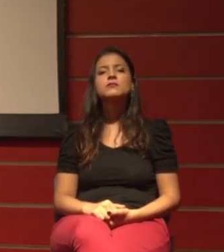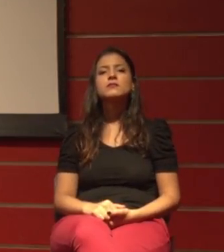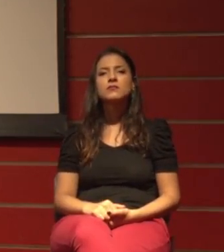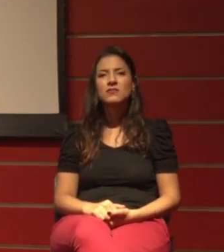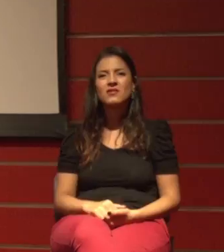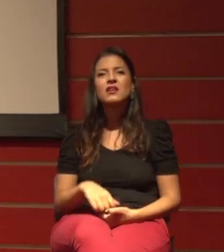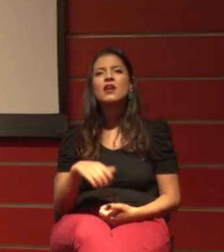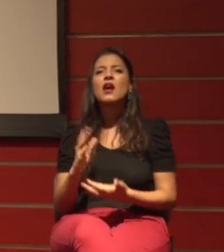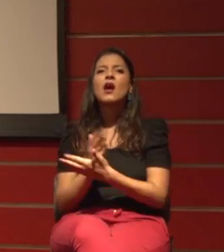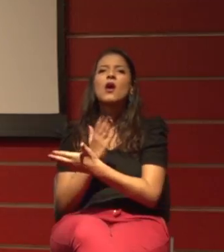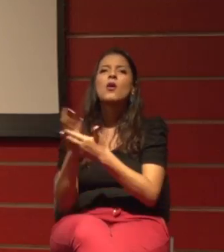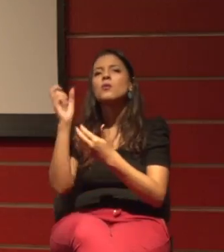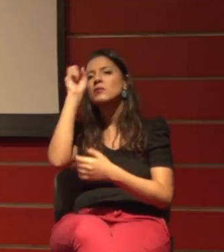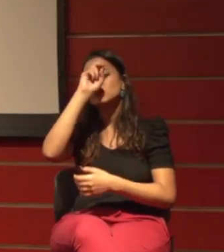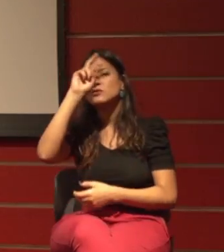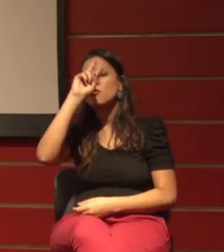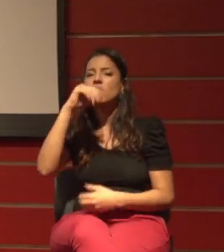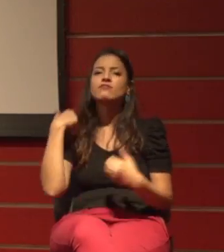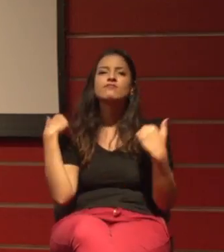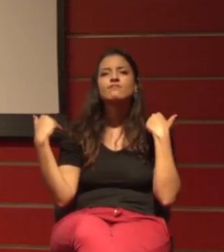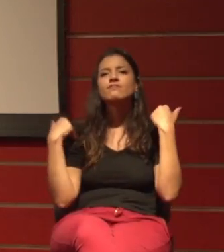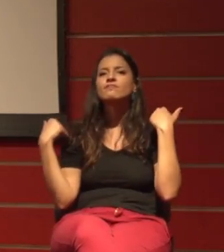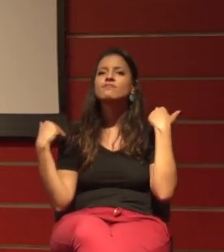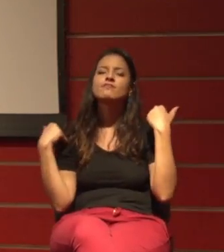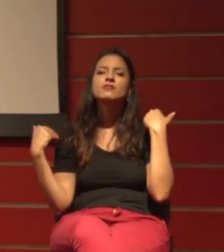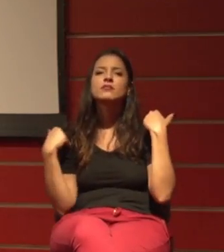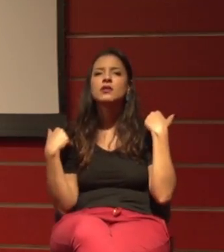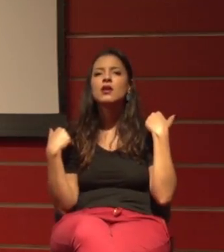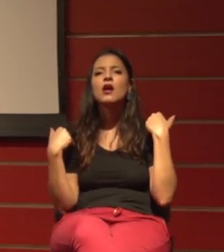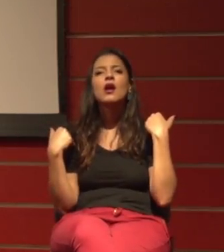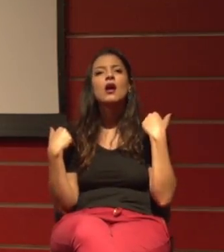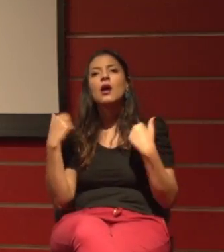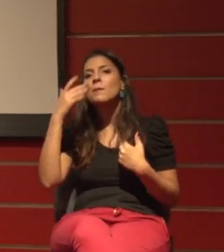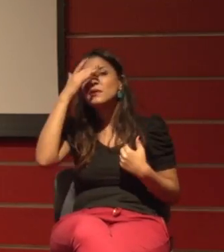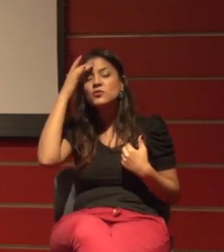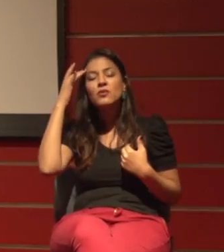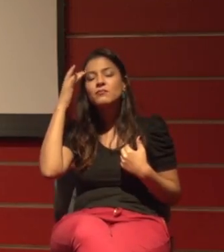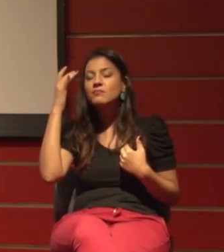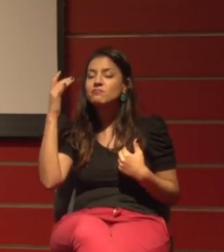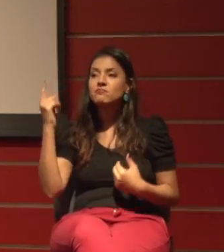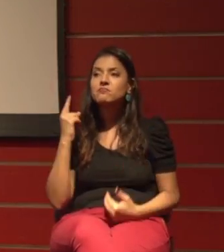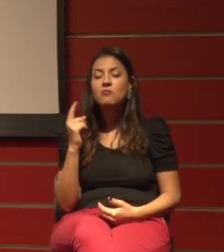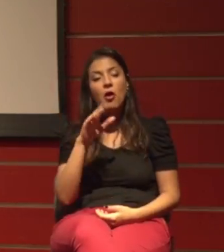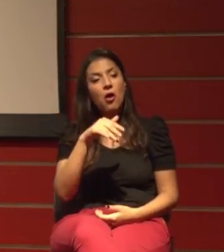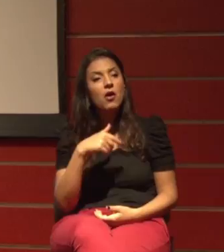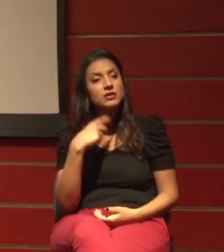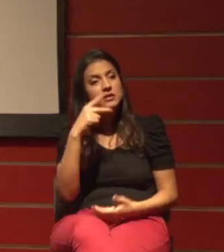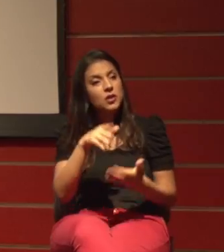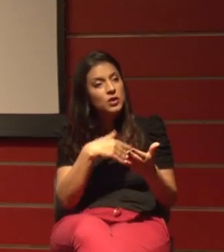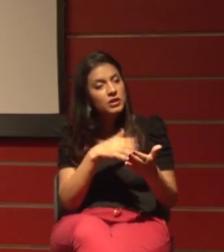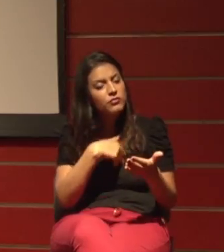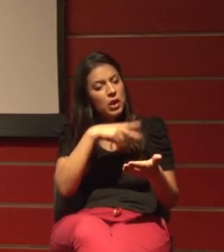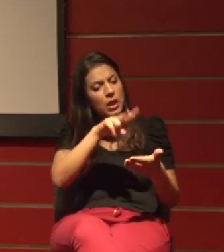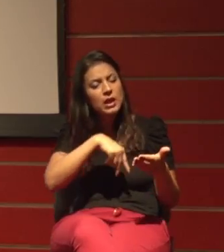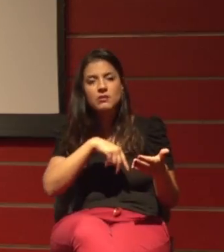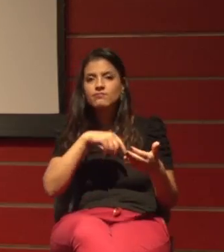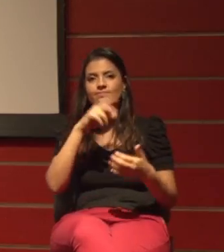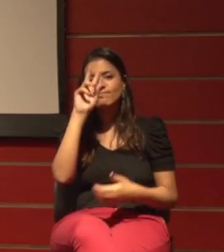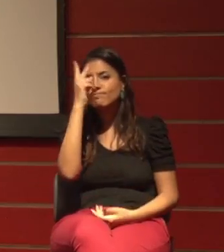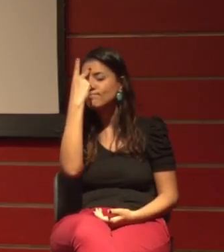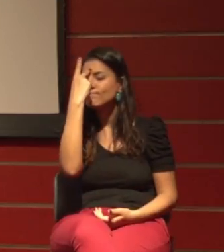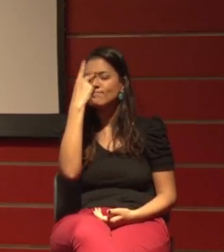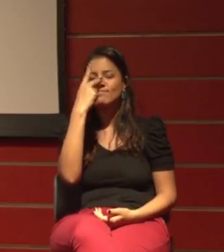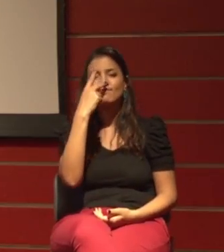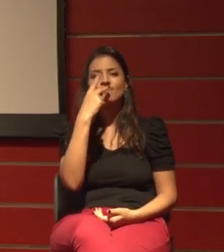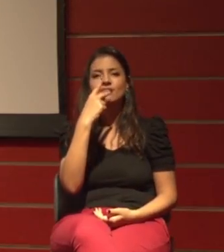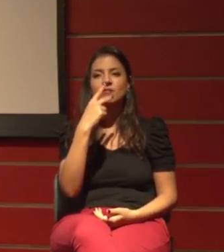ouvir algumas histórias as pessoas me procuram muito falar olha lê o defeito de cor mudou minha vida lê o defeito de cor minha vida mas eu eu entendo porque escrever o